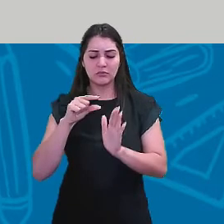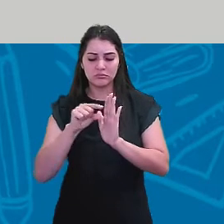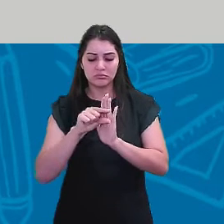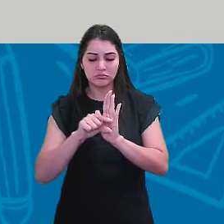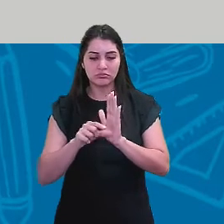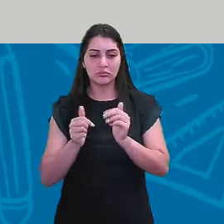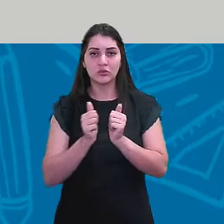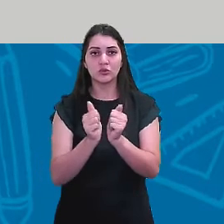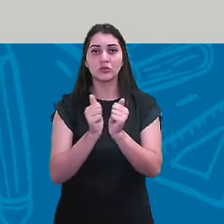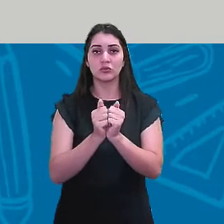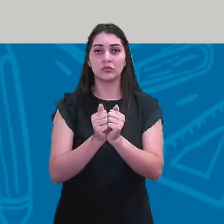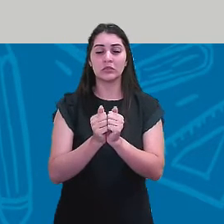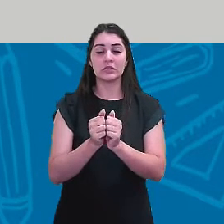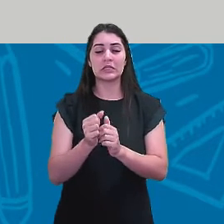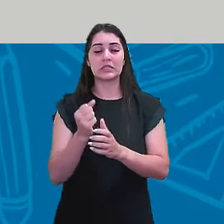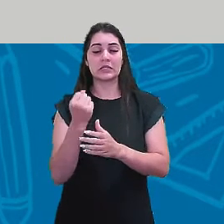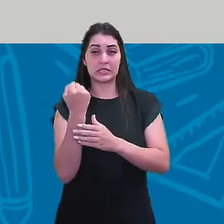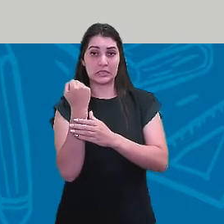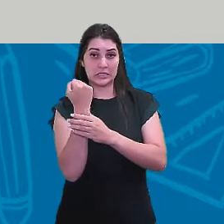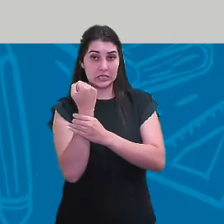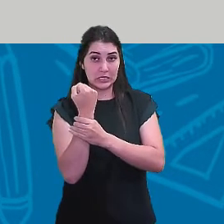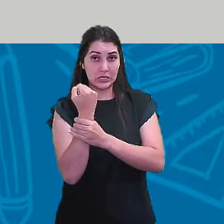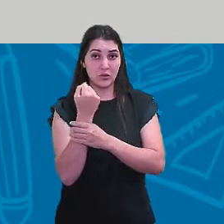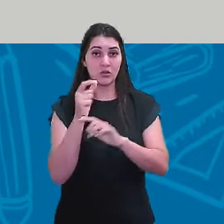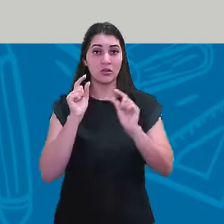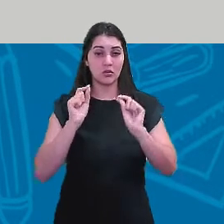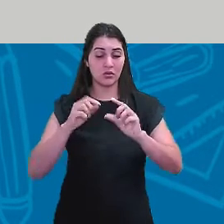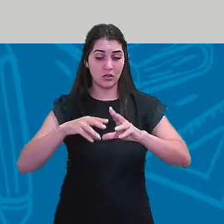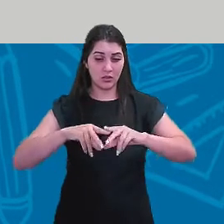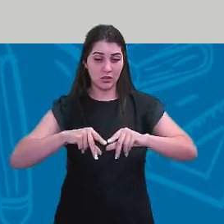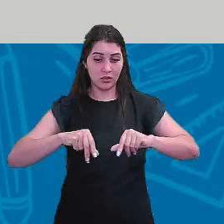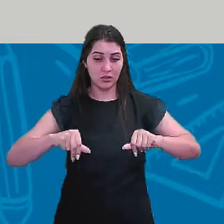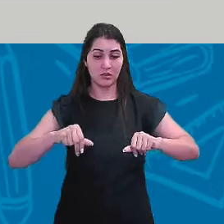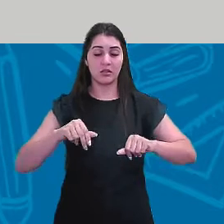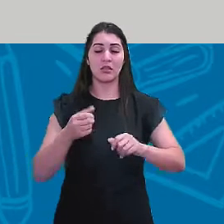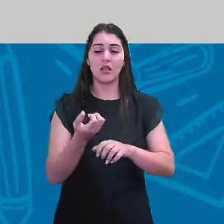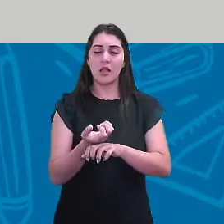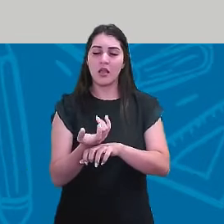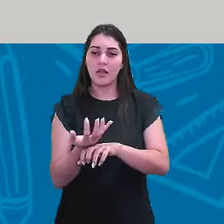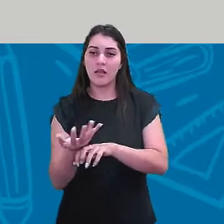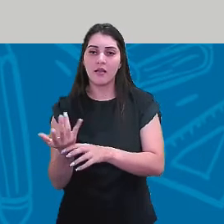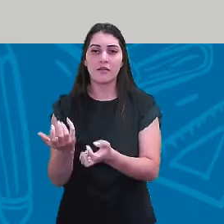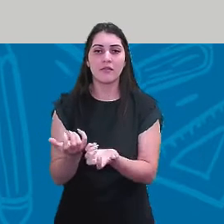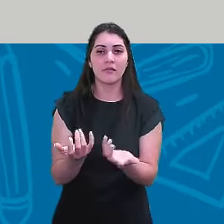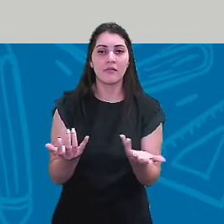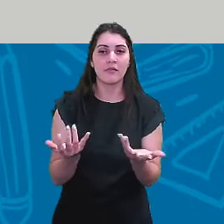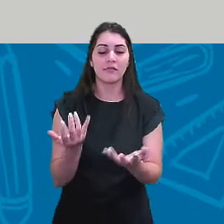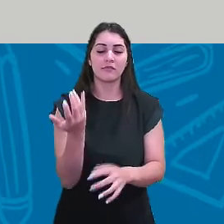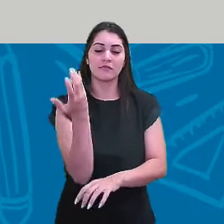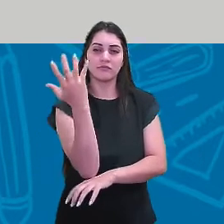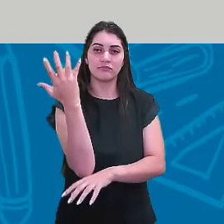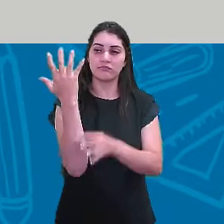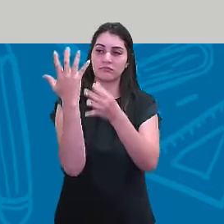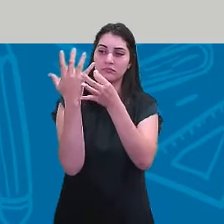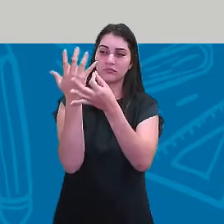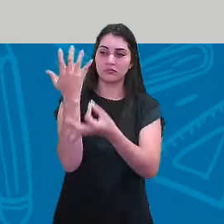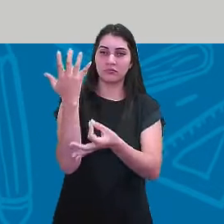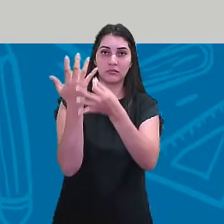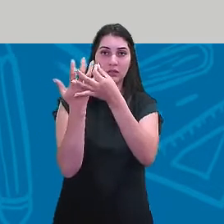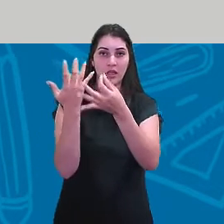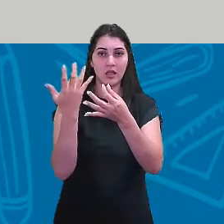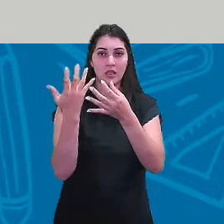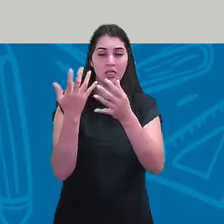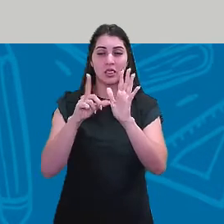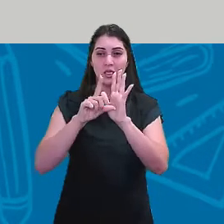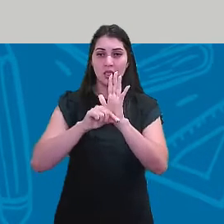juntas, segurando a terra. As folhas e os ramos impedem ou reduzem o impacto das